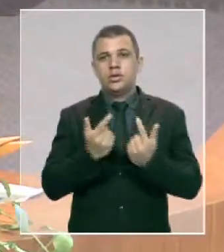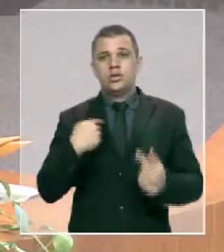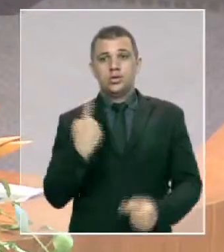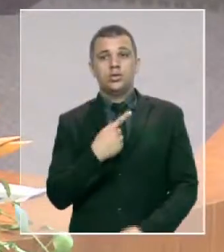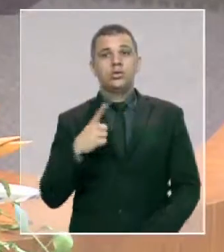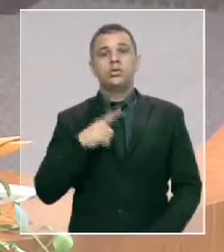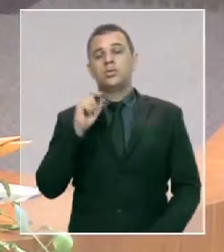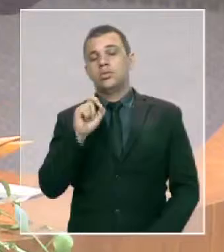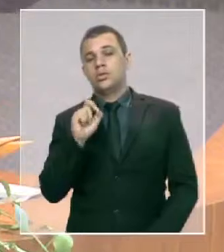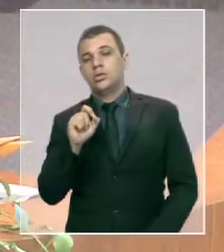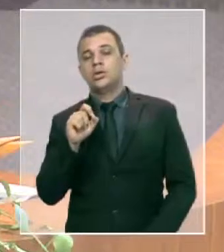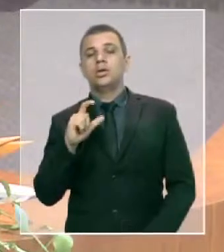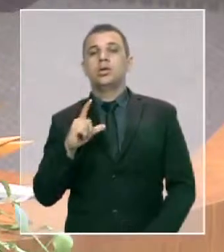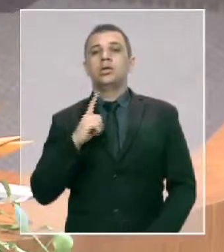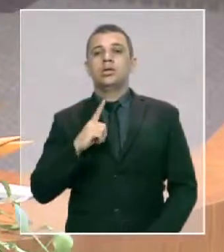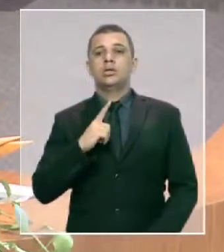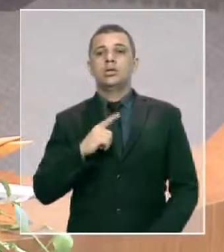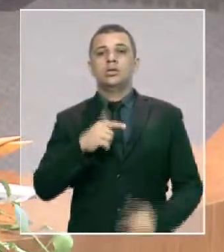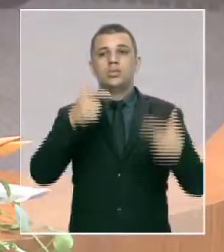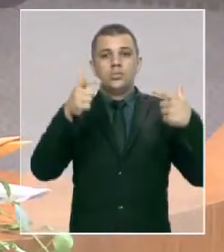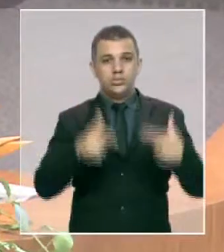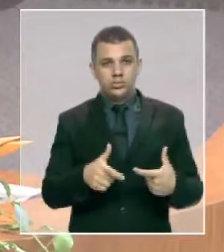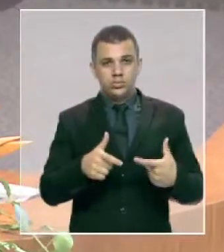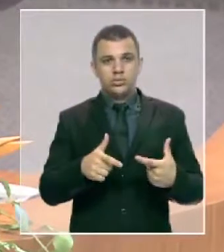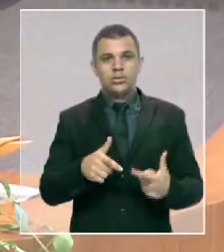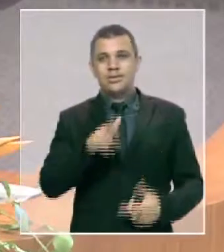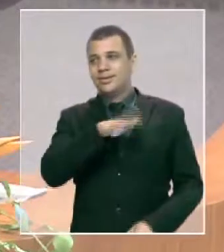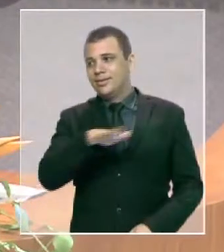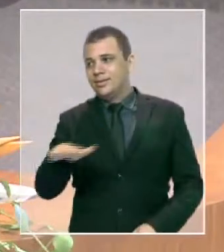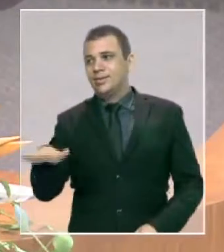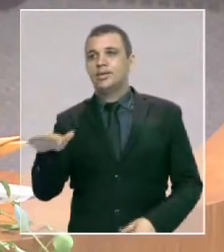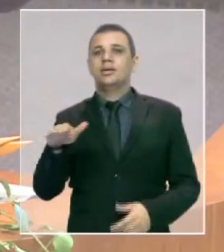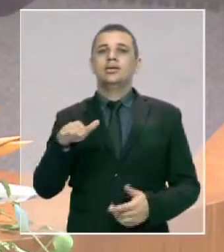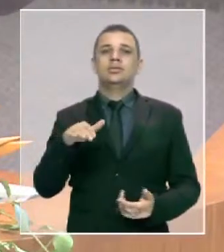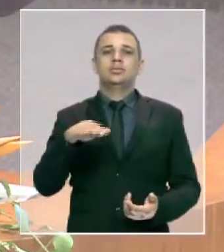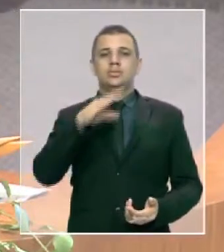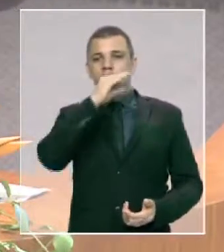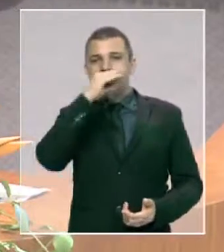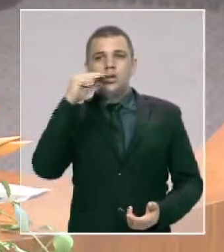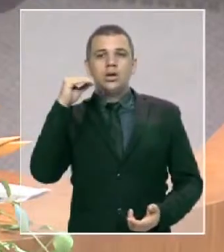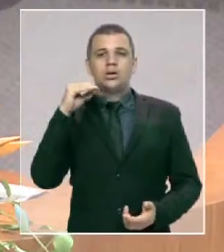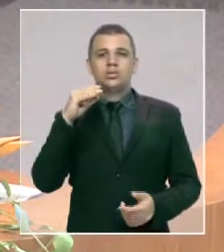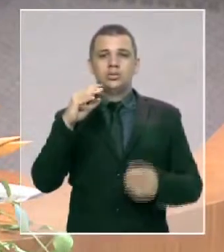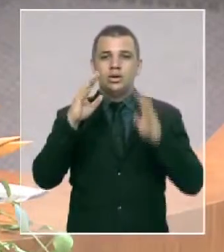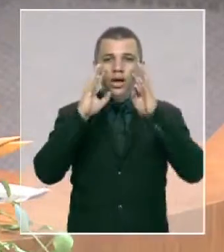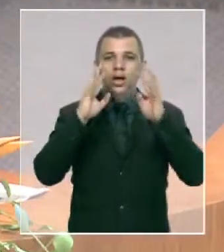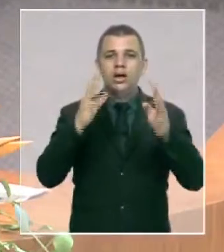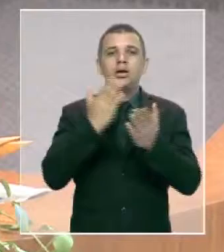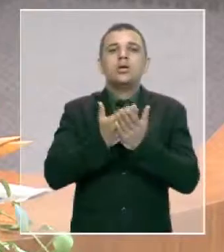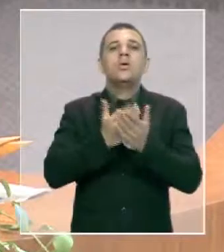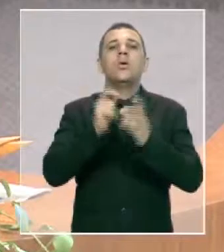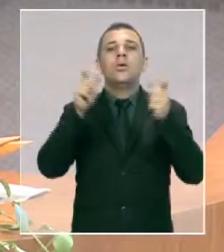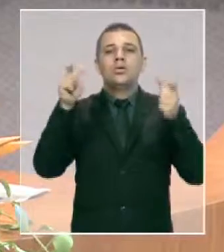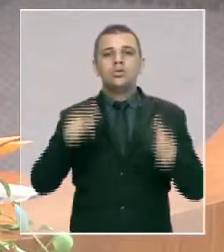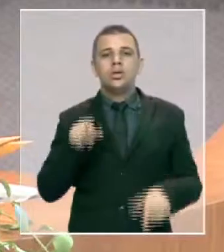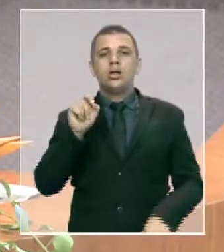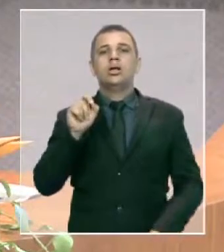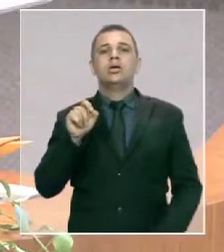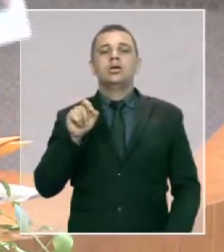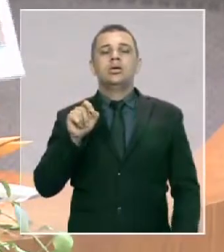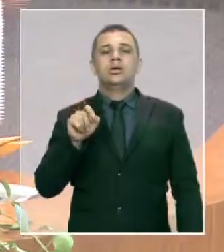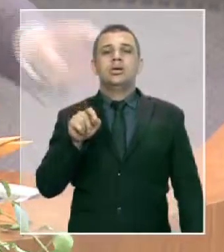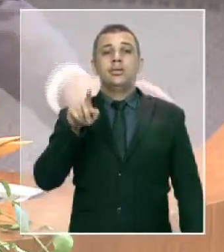as crianças, onde os adolescentes estão assistindo aula num barracão onde funciona